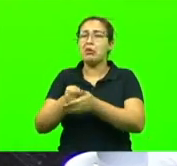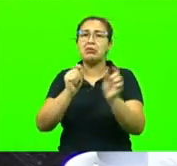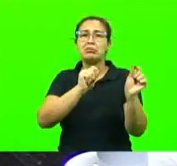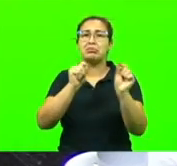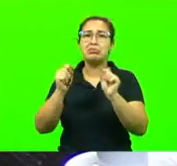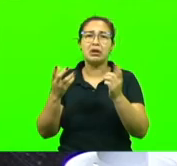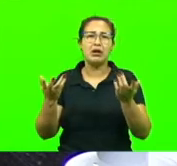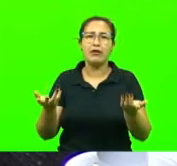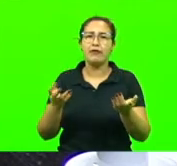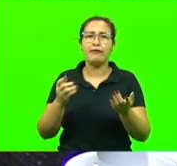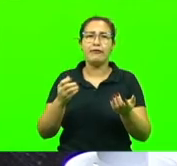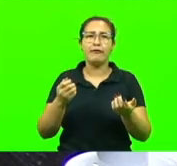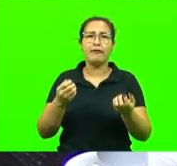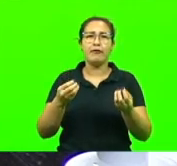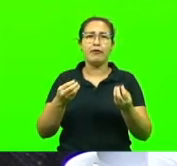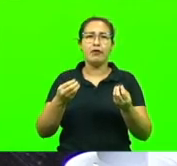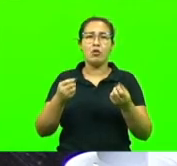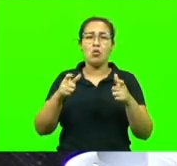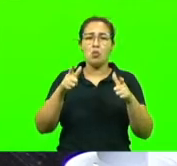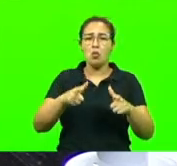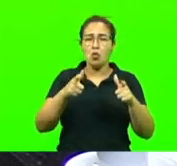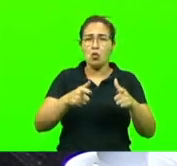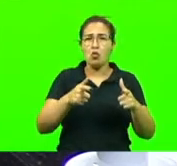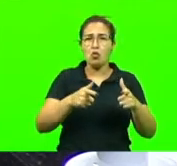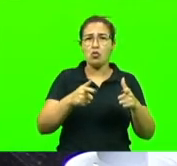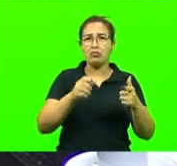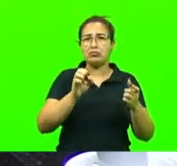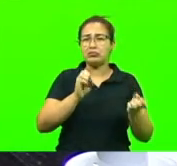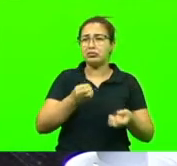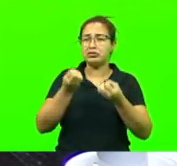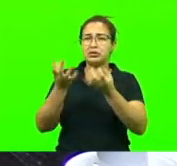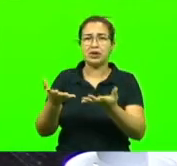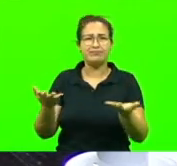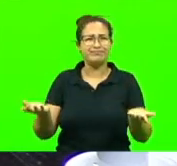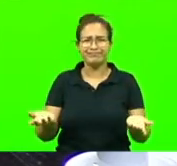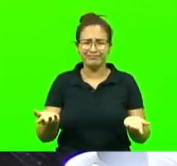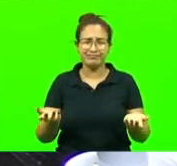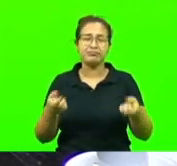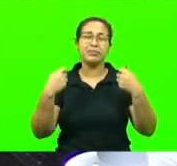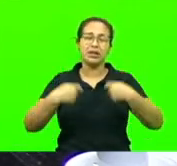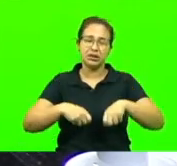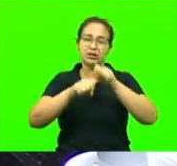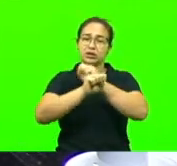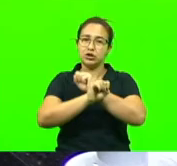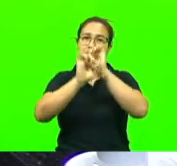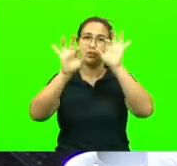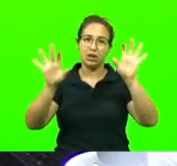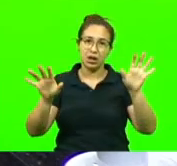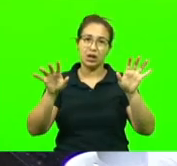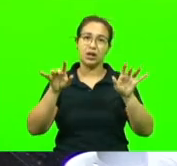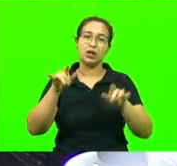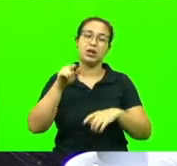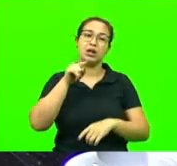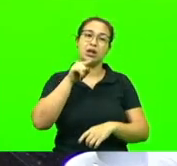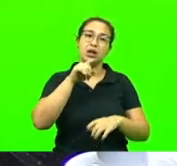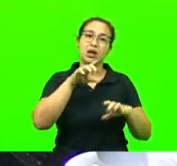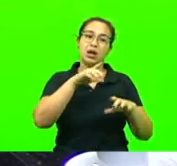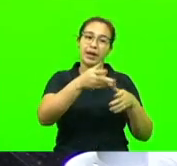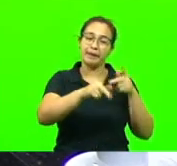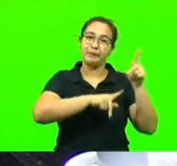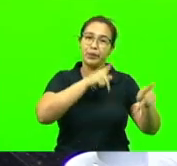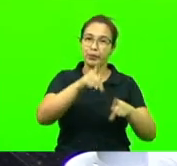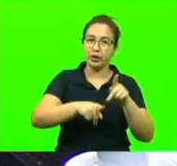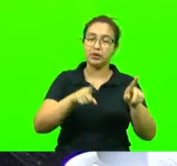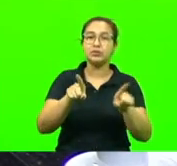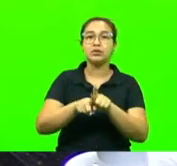quais serão as fontes. Isso precisa ser esclarecido. tanto para Santa Catarina, quanto para